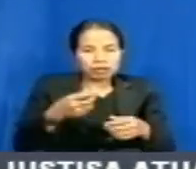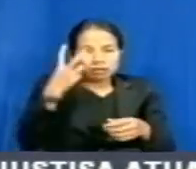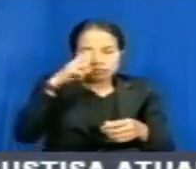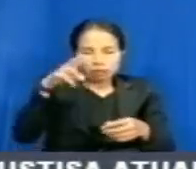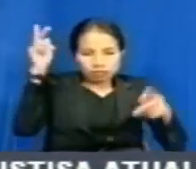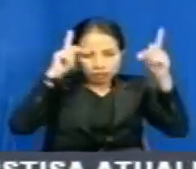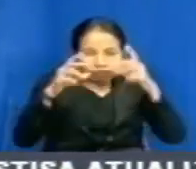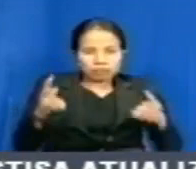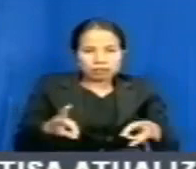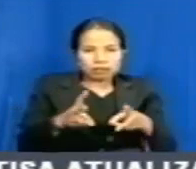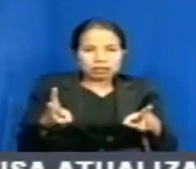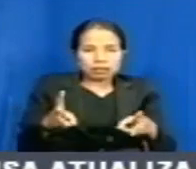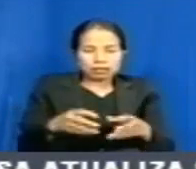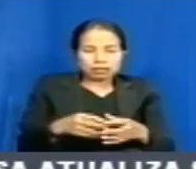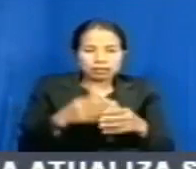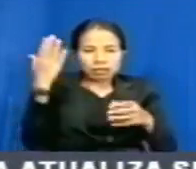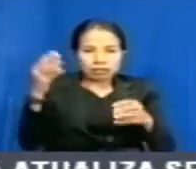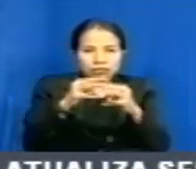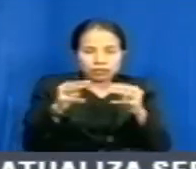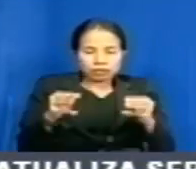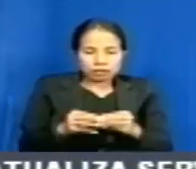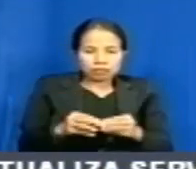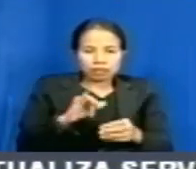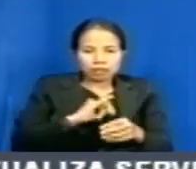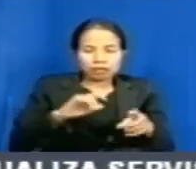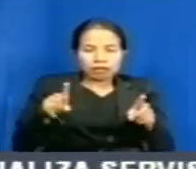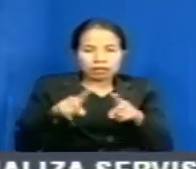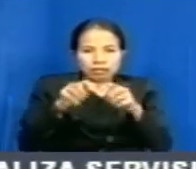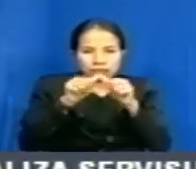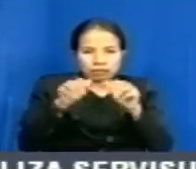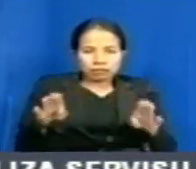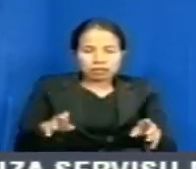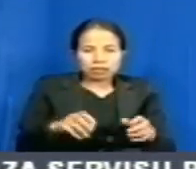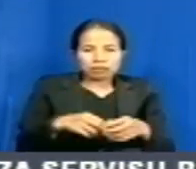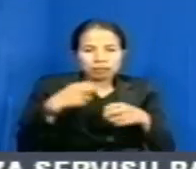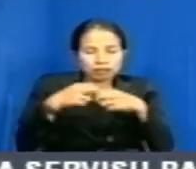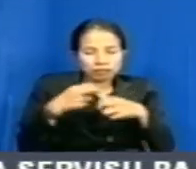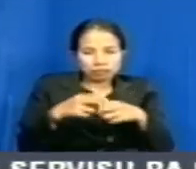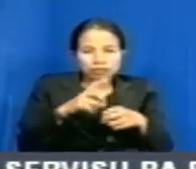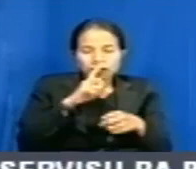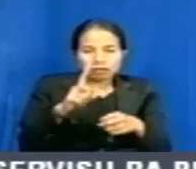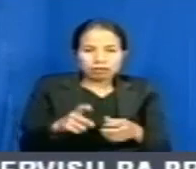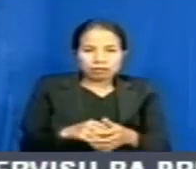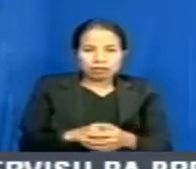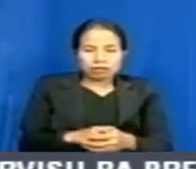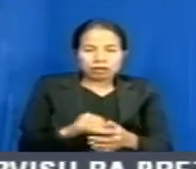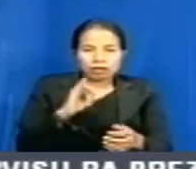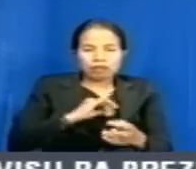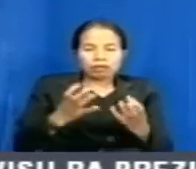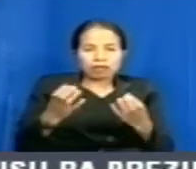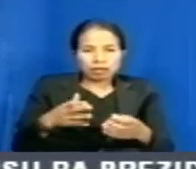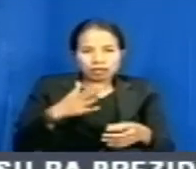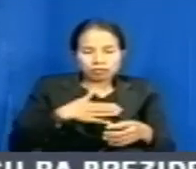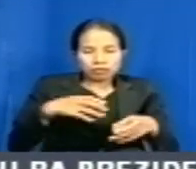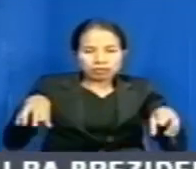problema estrada e o município refere? How, Anessa, a nossa preocupação teve. A o cara que é o mandato, né? Primeiro,